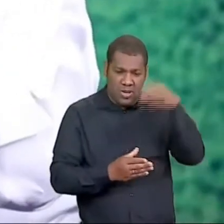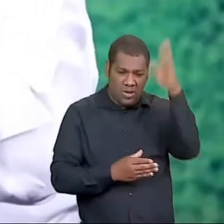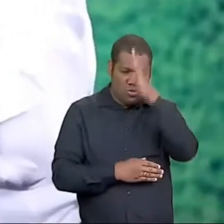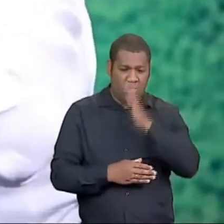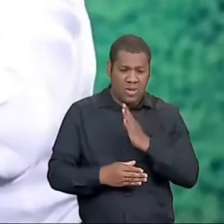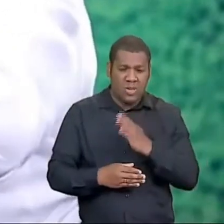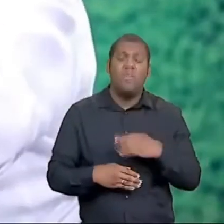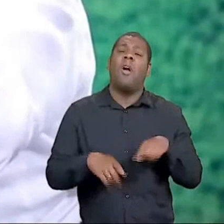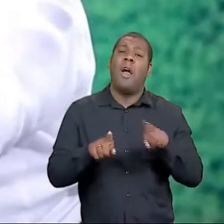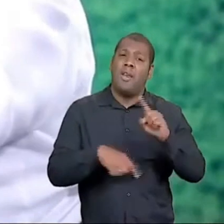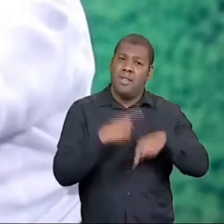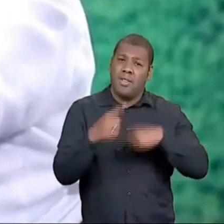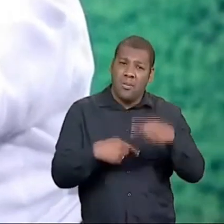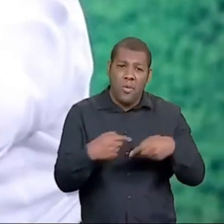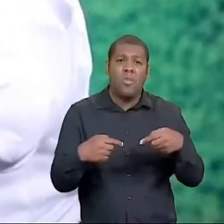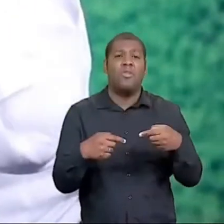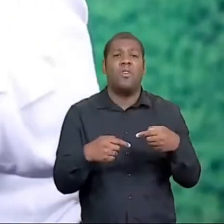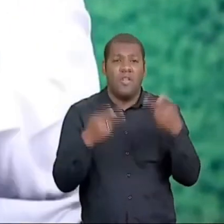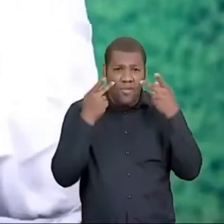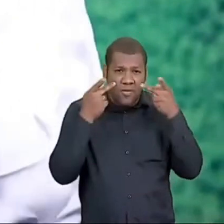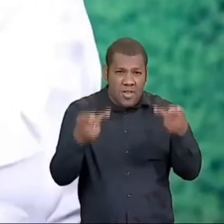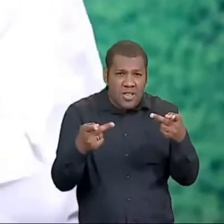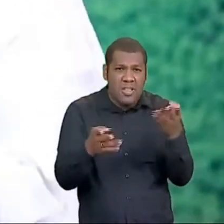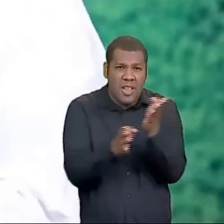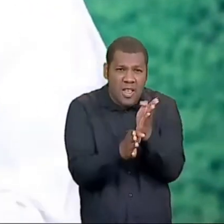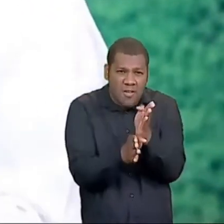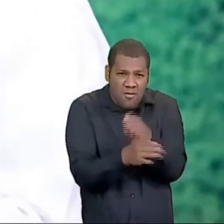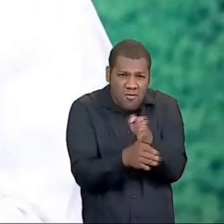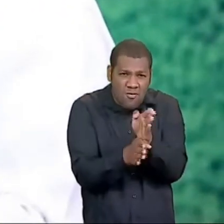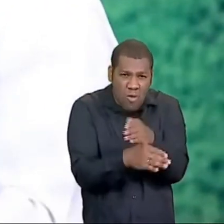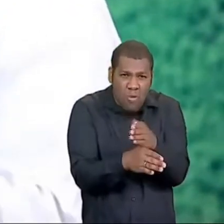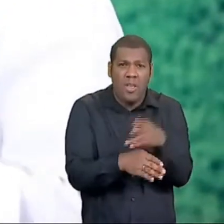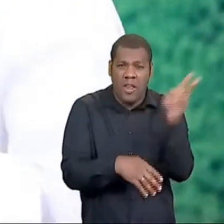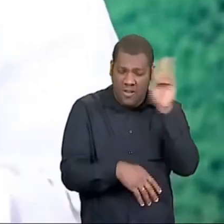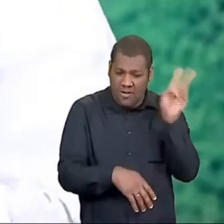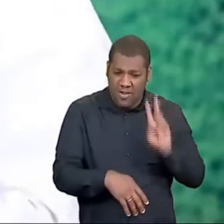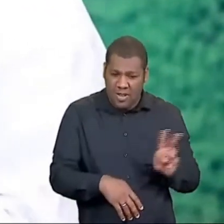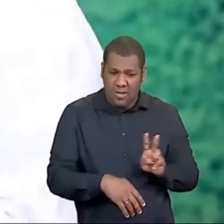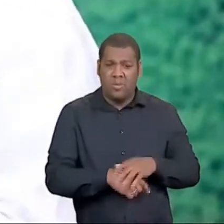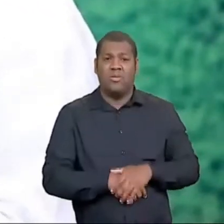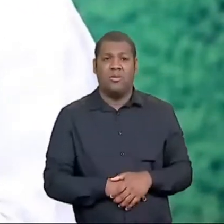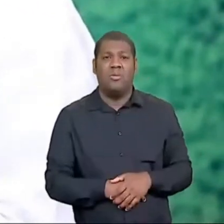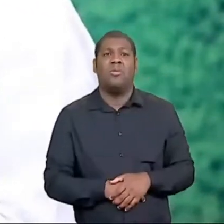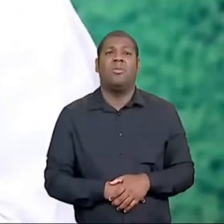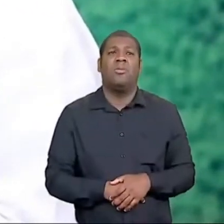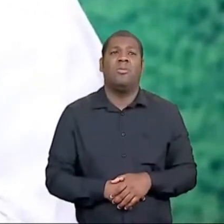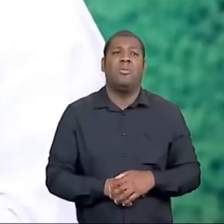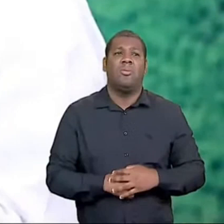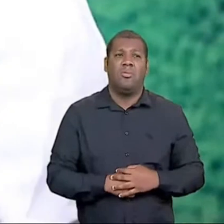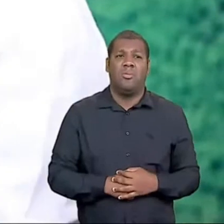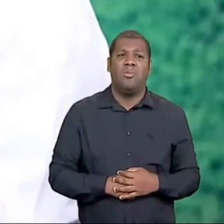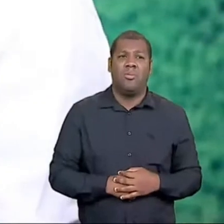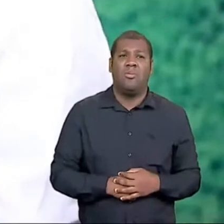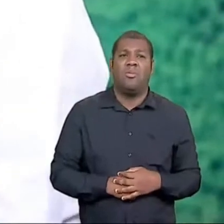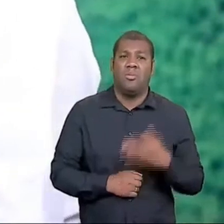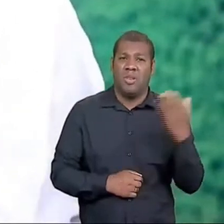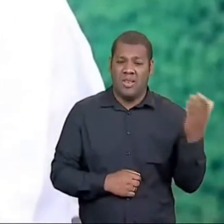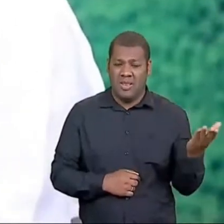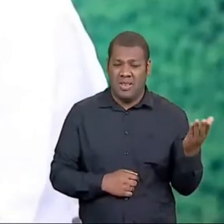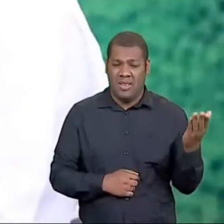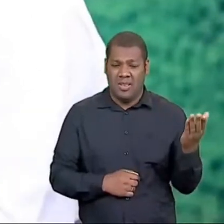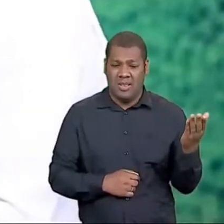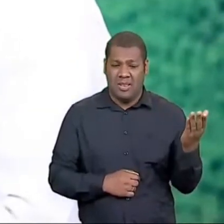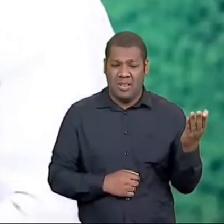foi inaugurada por Fernando Henrique Cardoso, Chaves e Fidel Castro, que está totalmente desativada, nós